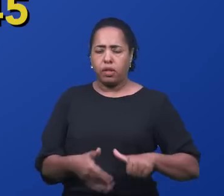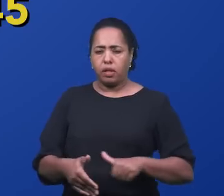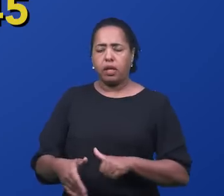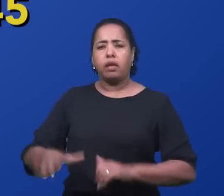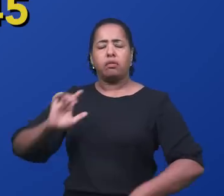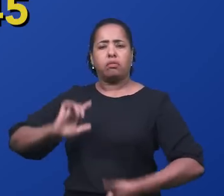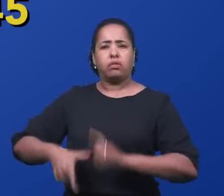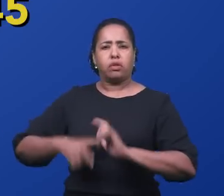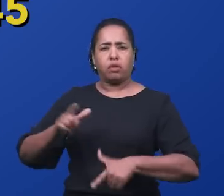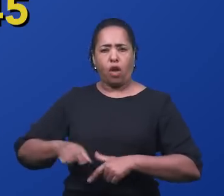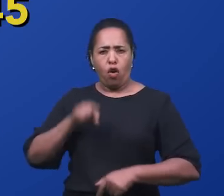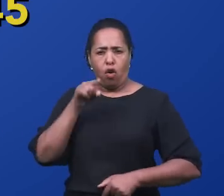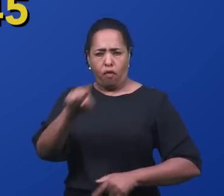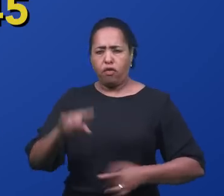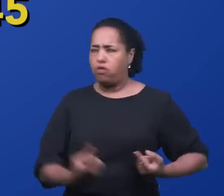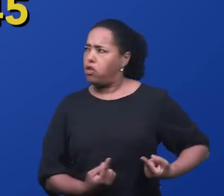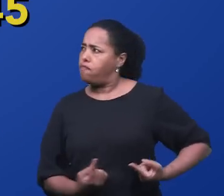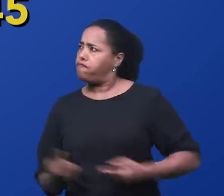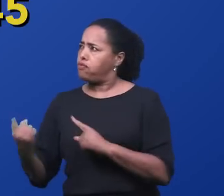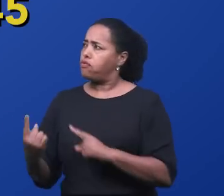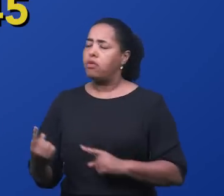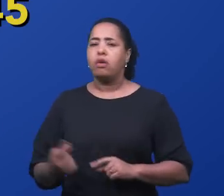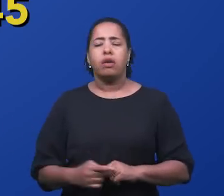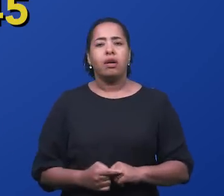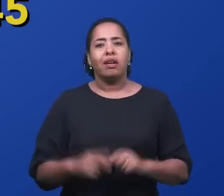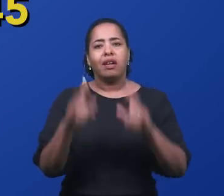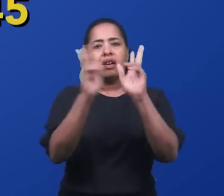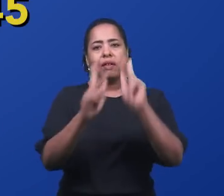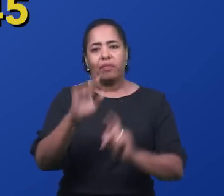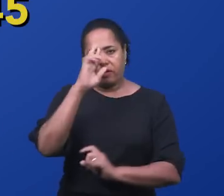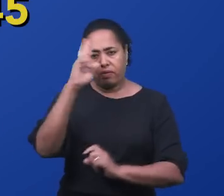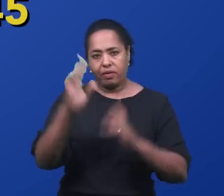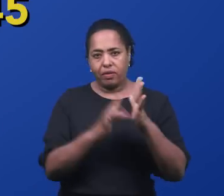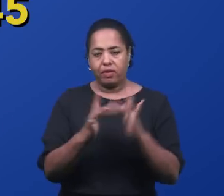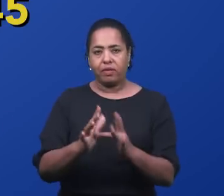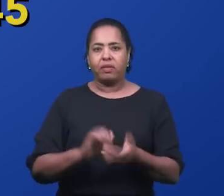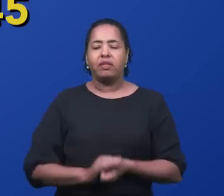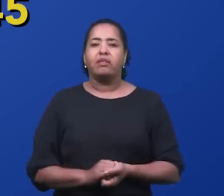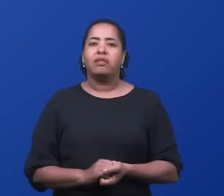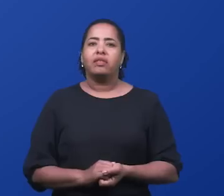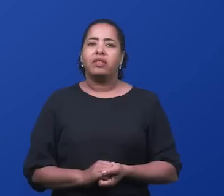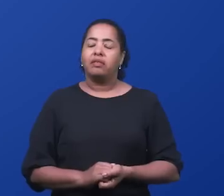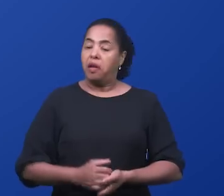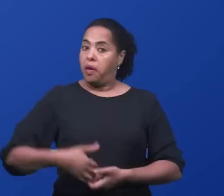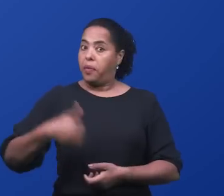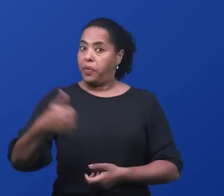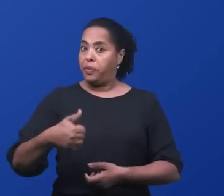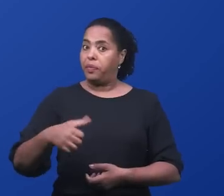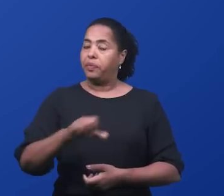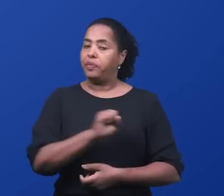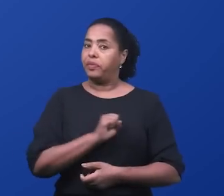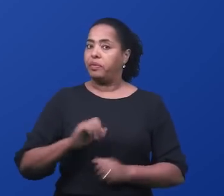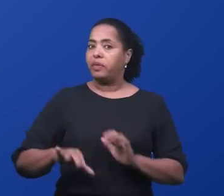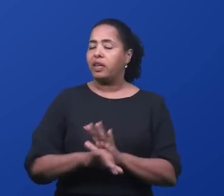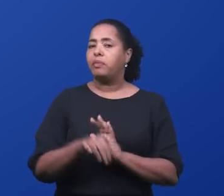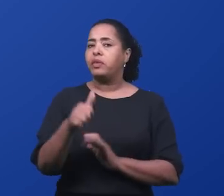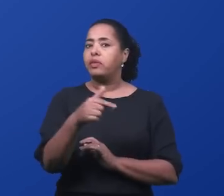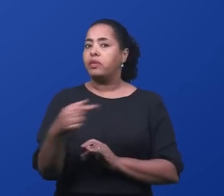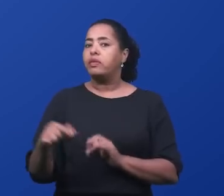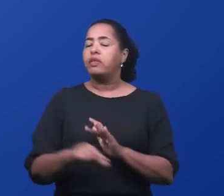exércitos de Israel, a quem tu tens afrontado. A paz do Senhor Jesus. Lendo 1